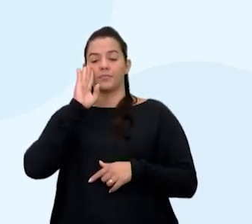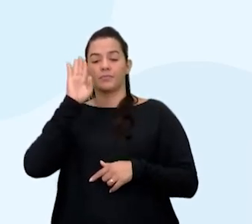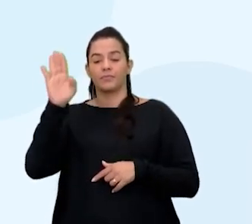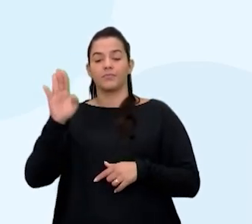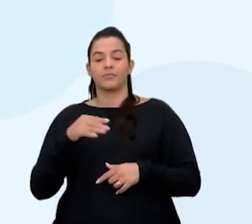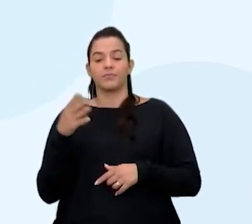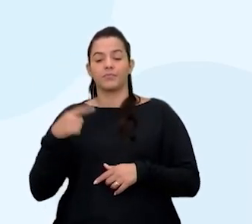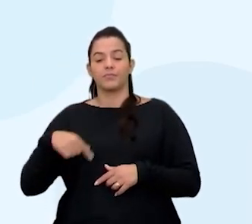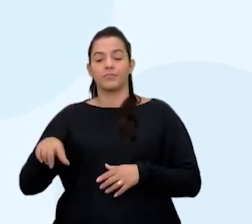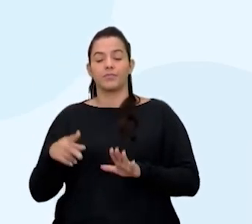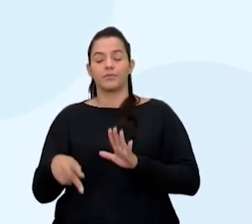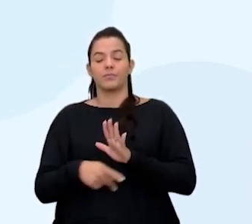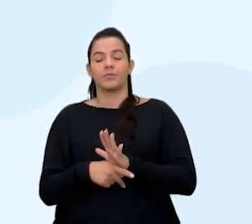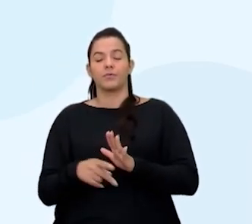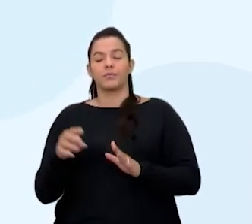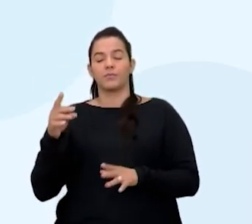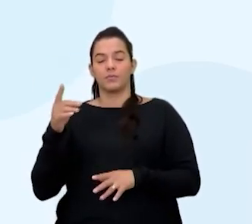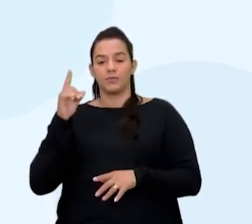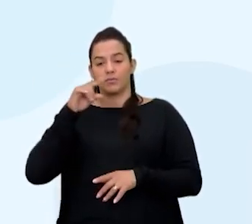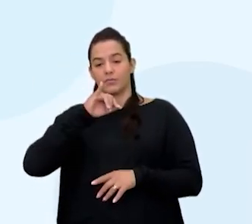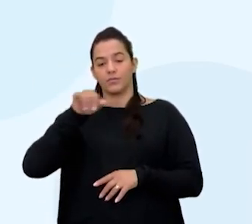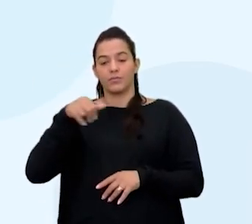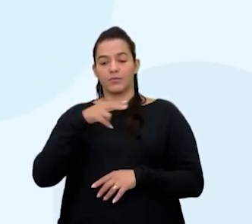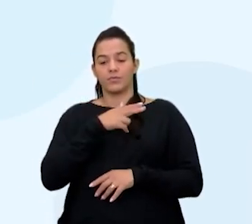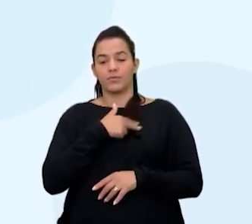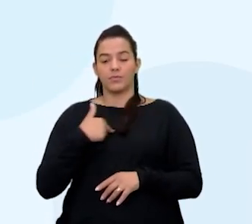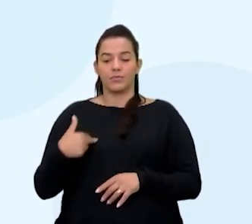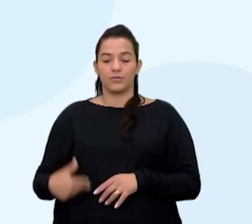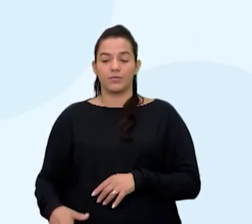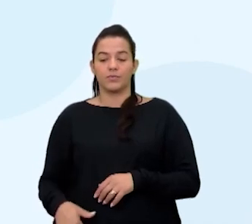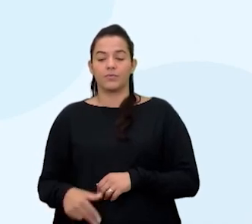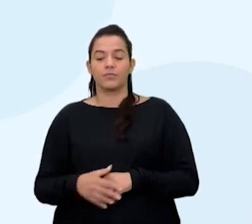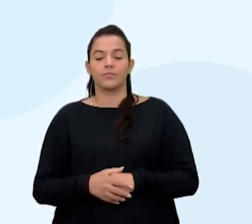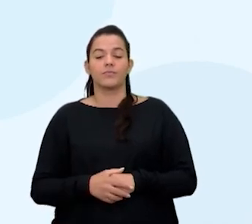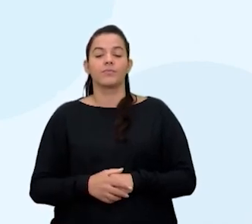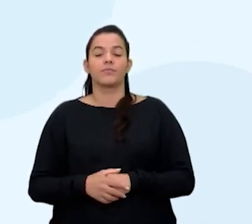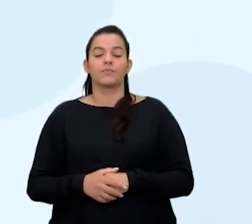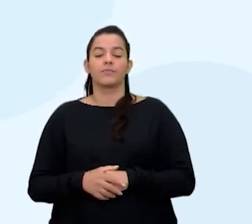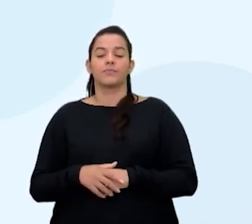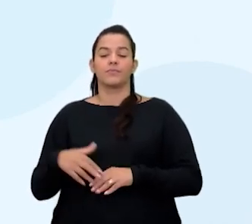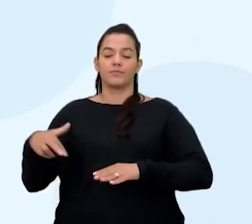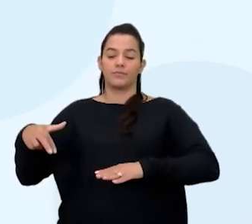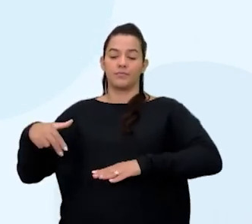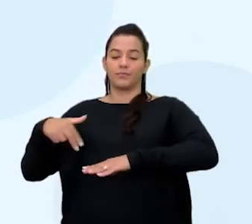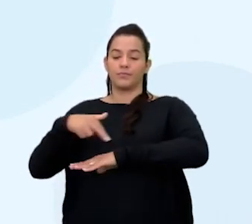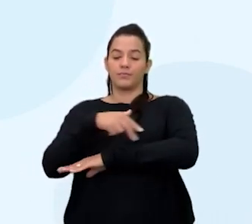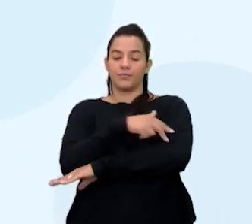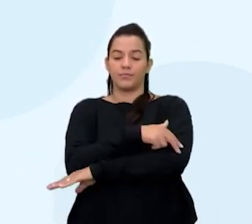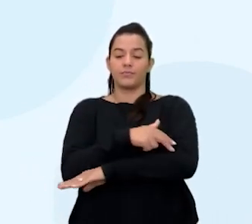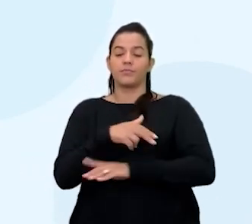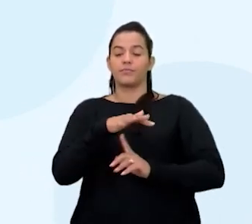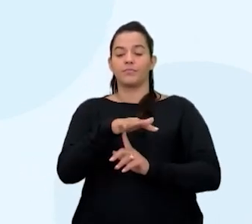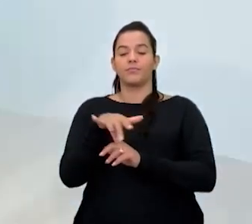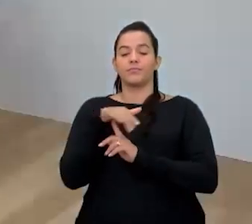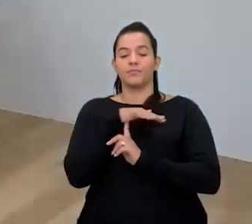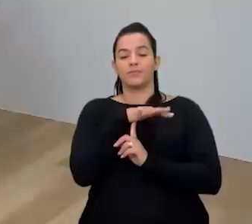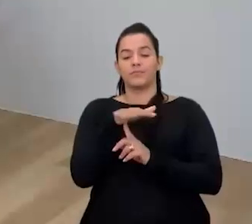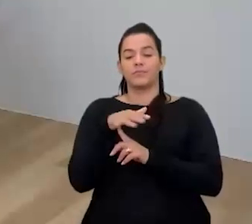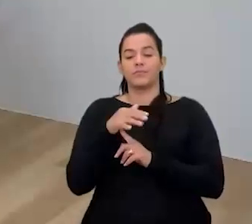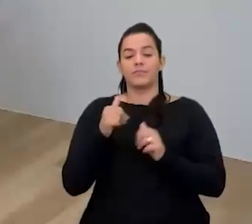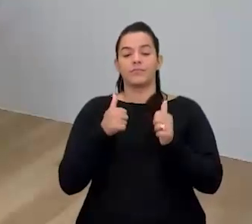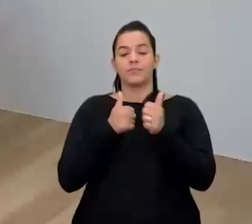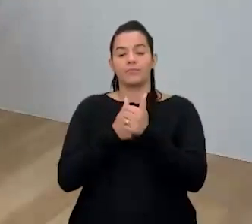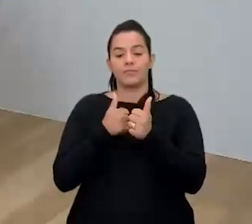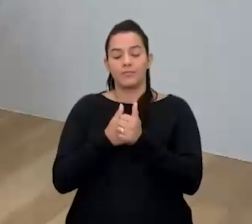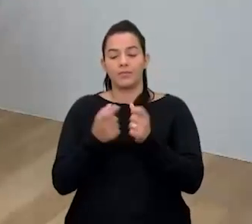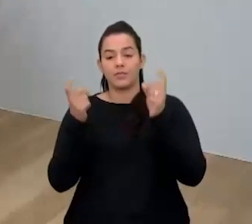principalmente da China. Foi o que eu falei para você, a gente atravessa ali a passarela, tem as barraquinhas, ele fica principalmente lá nos